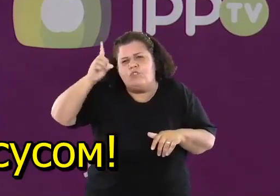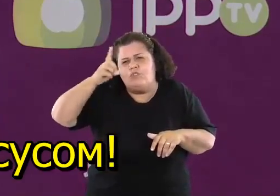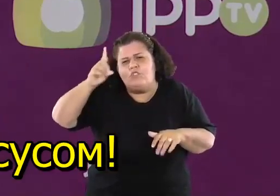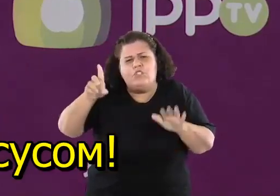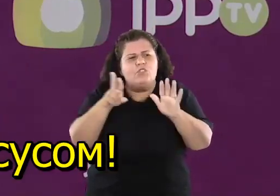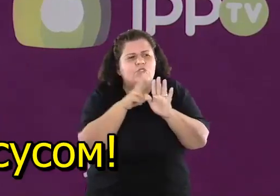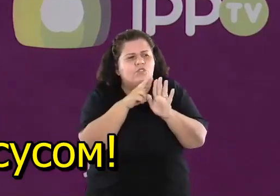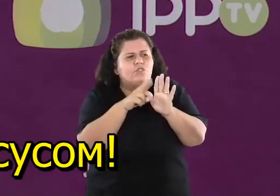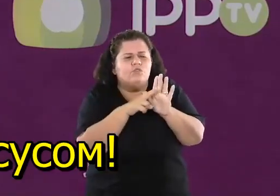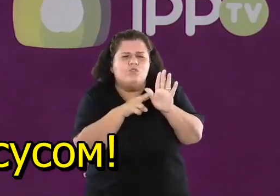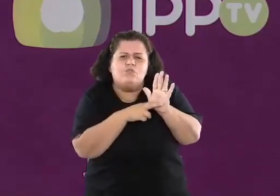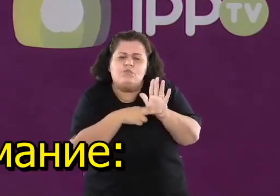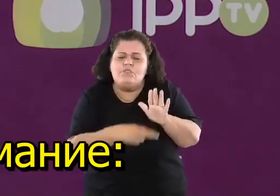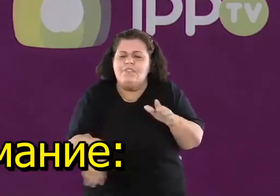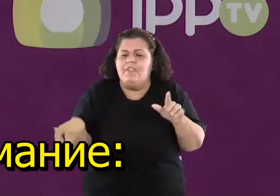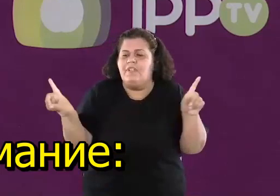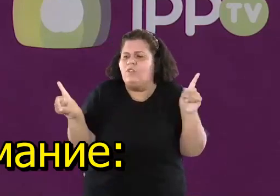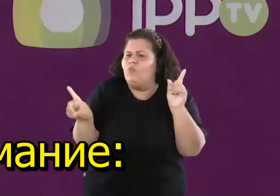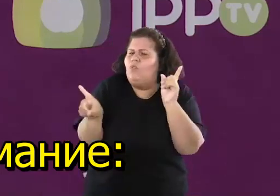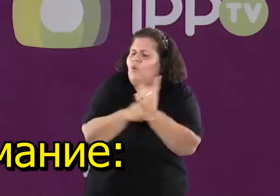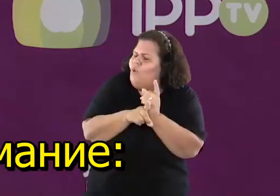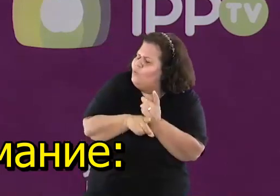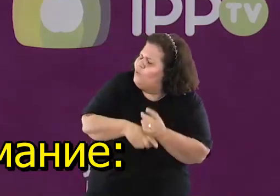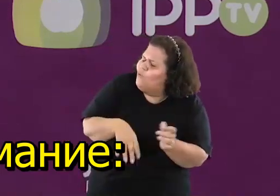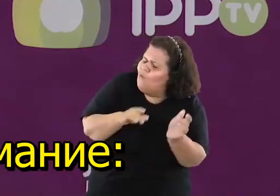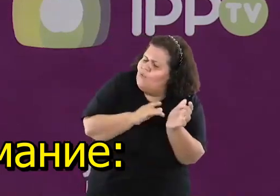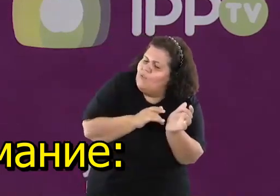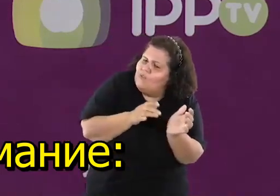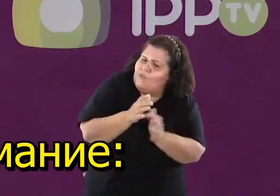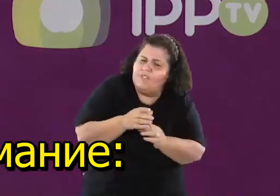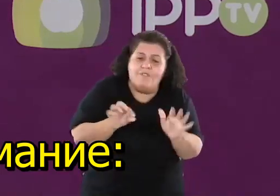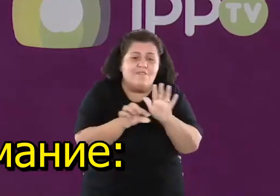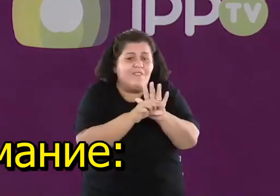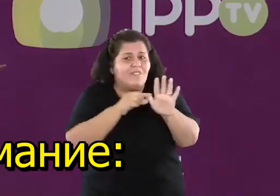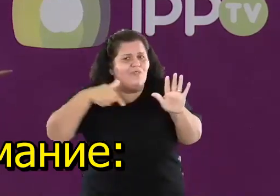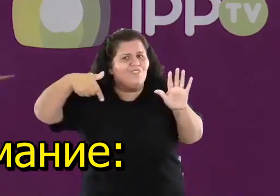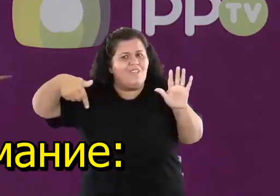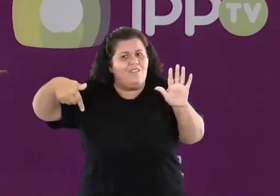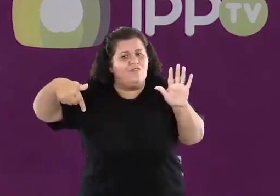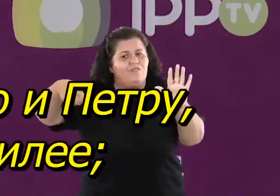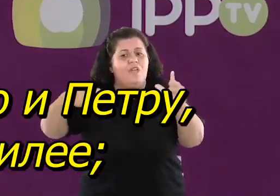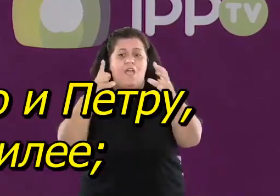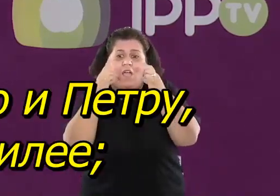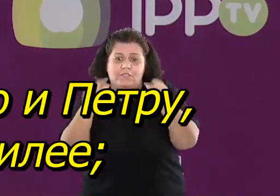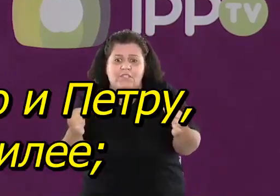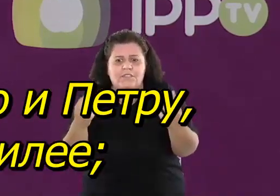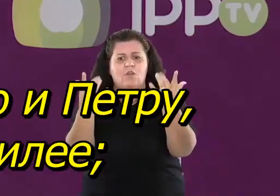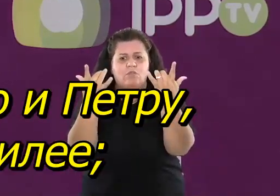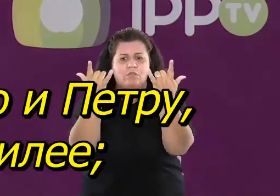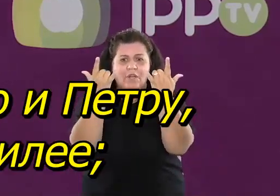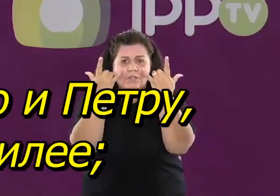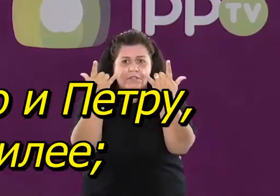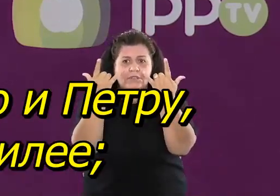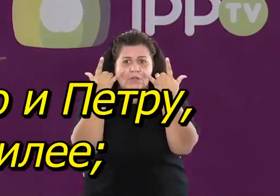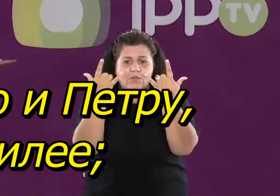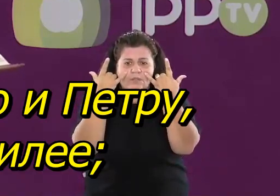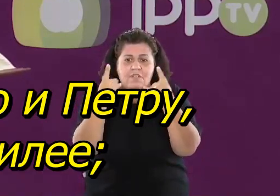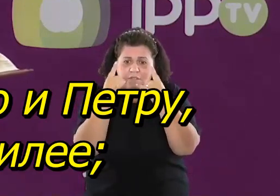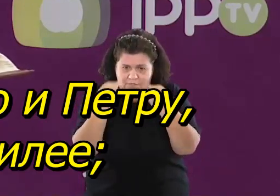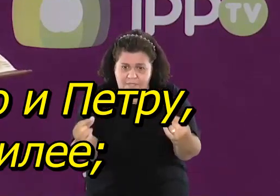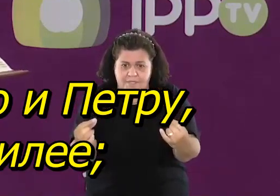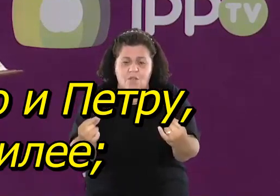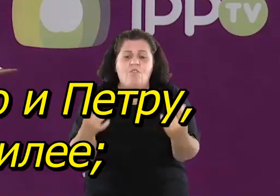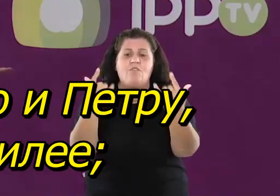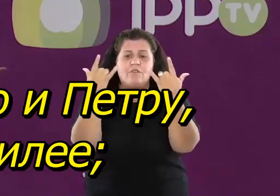de encontro com Jesus. Ainda o versículo 7, prestem atenção nisso. Mas ide dizer aos seus discípulos e a